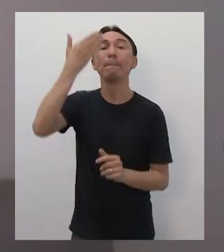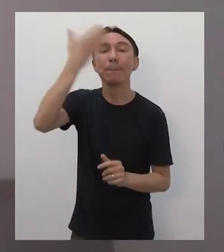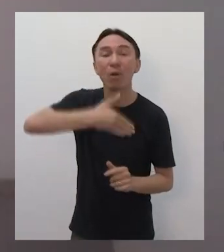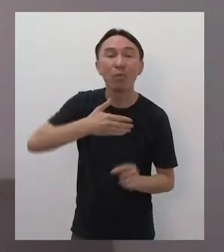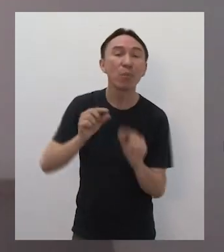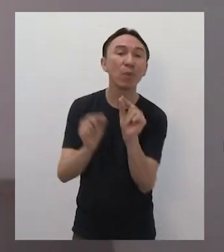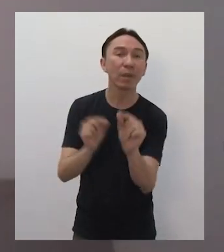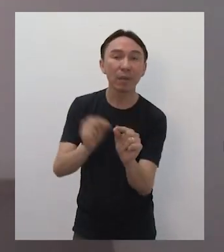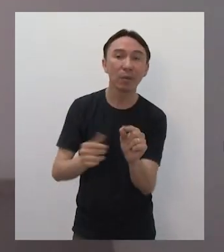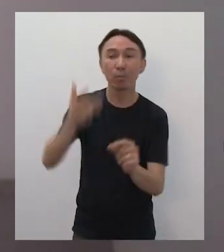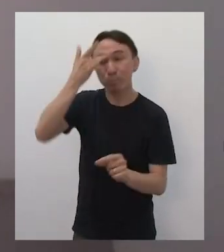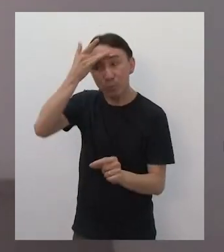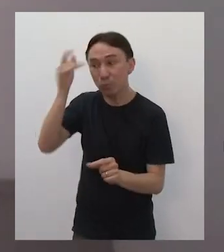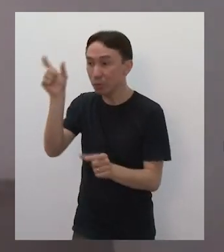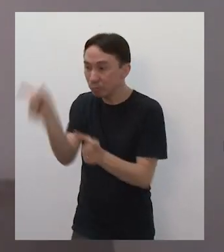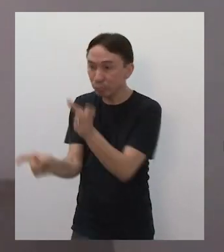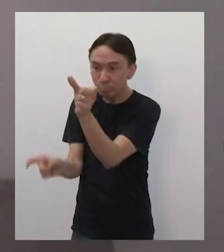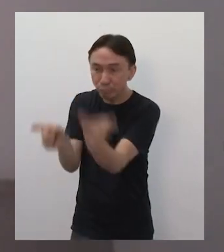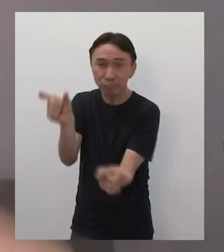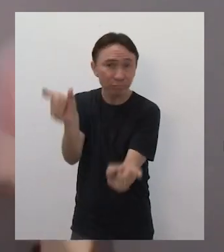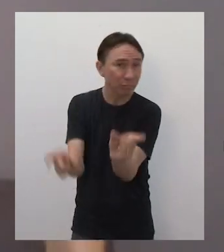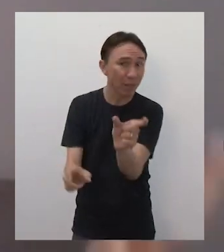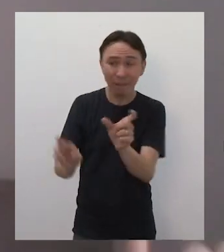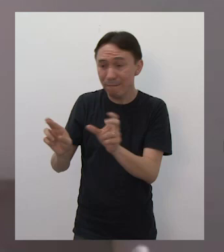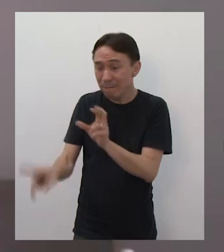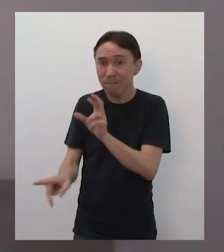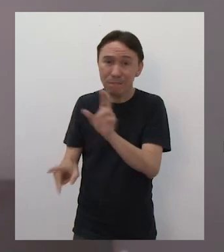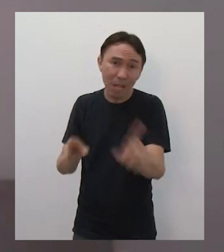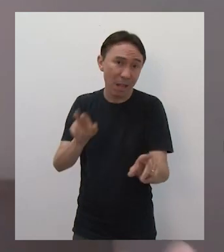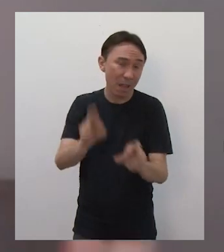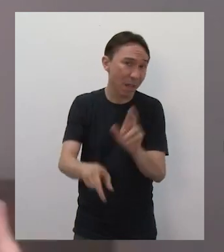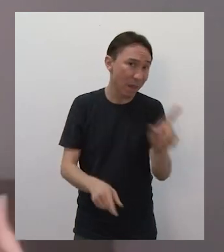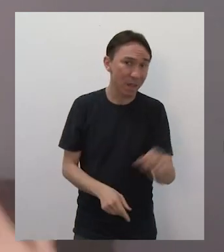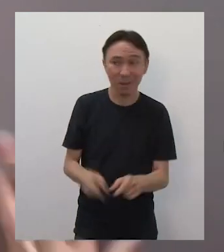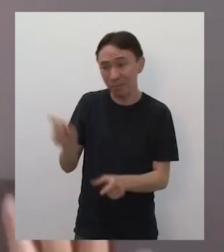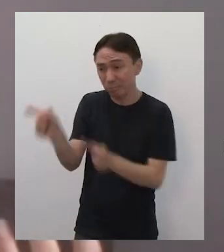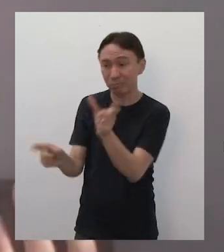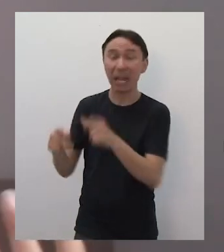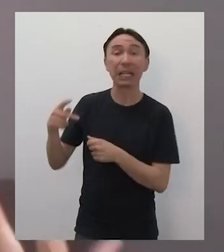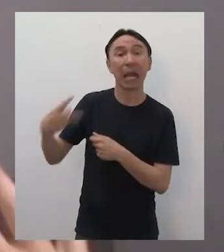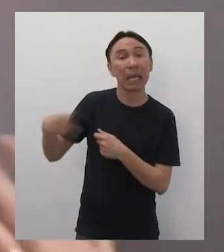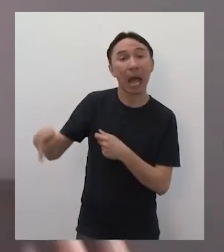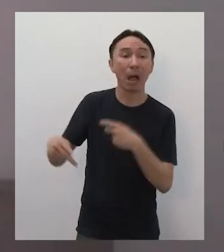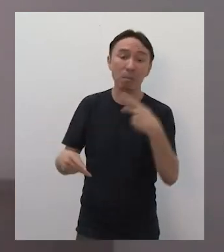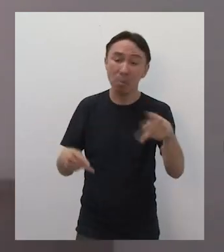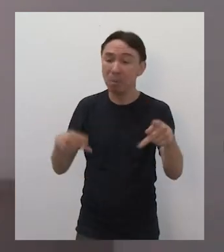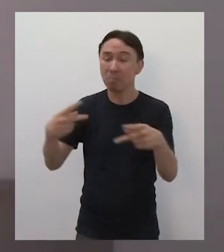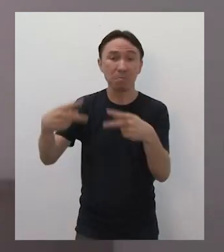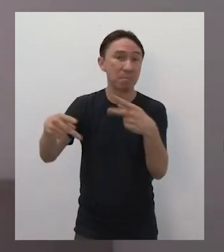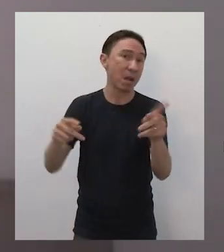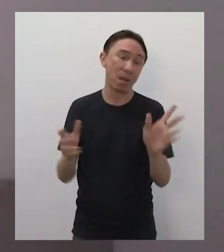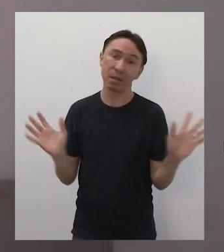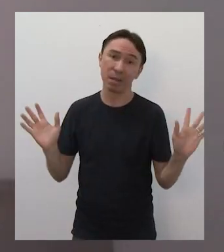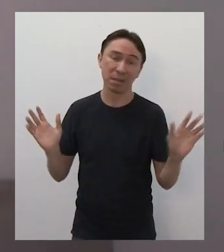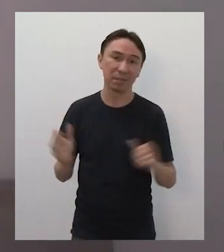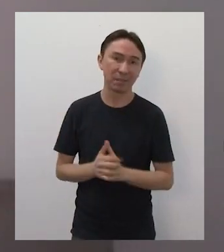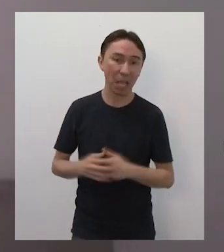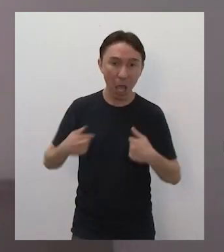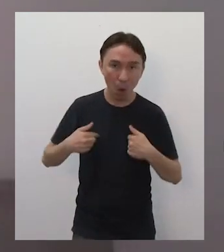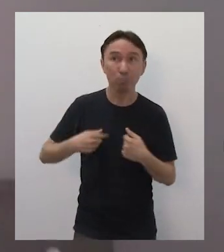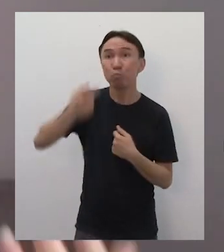outra, cada um tem a sua bagagem, e aí eu não preciso pensar igual ao